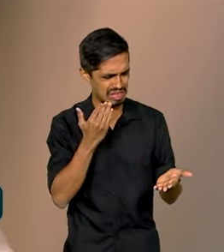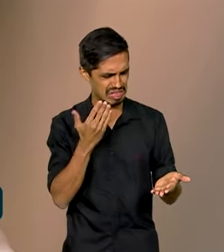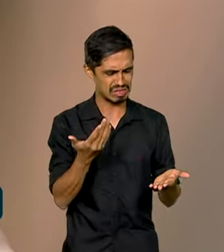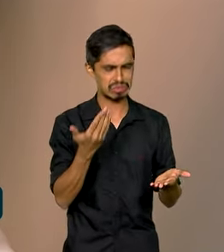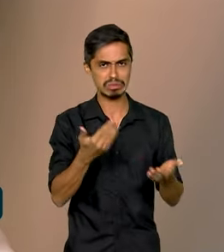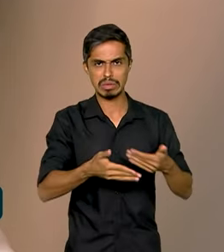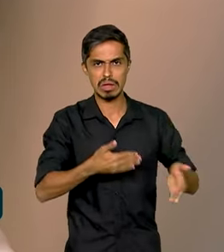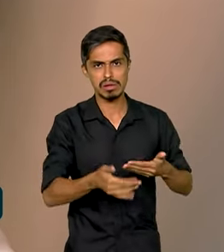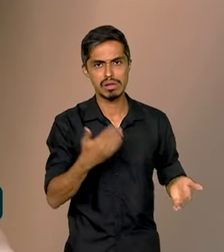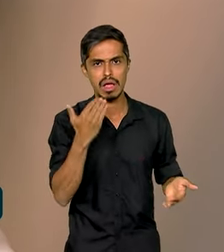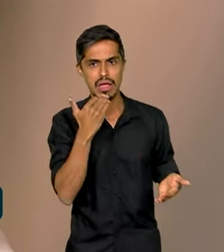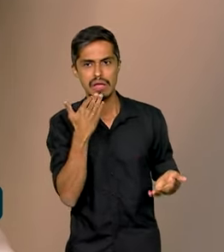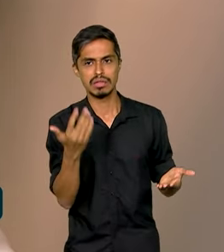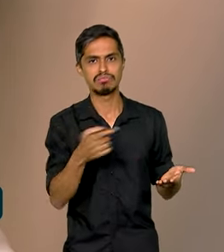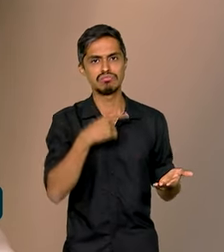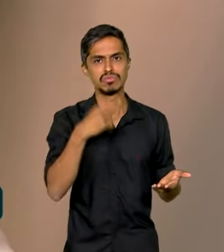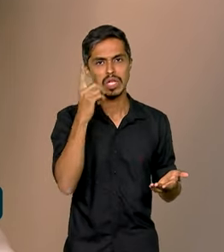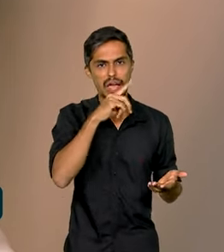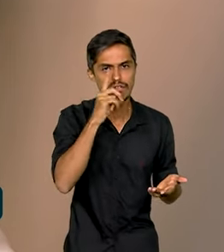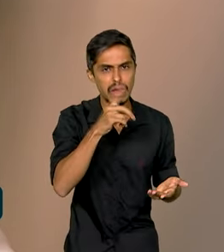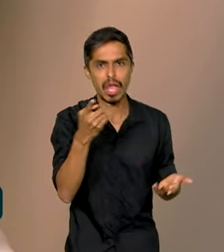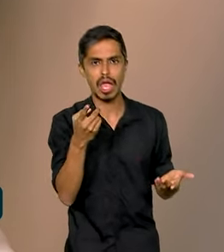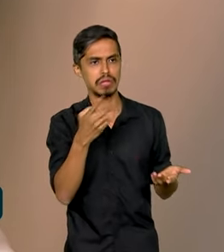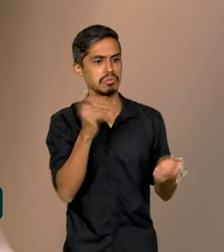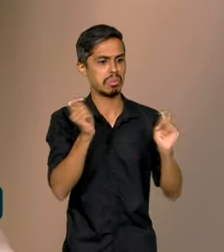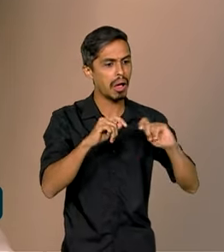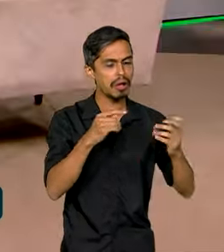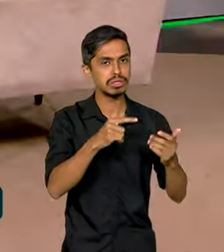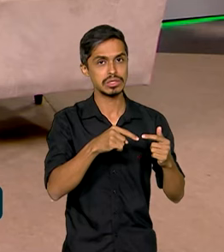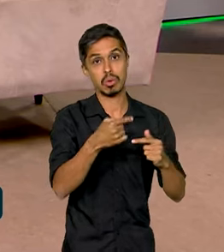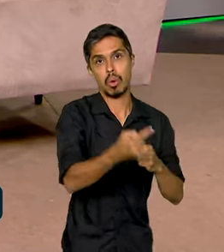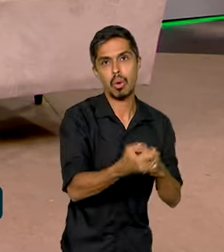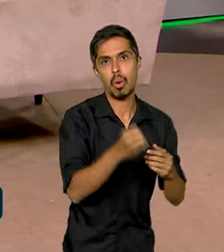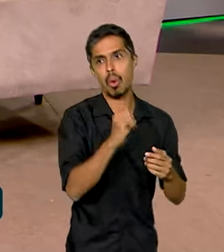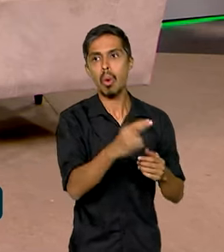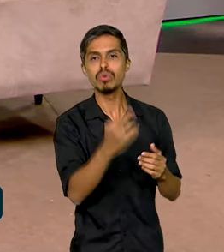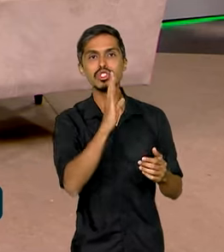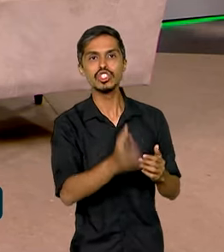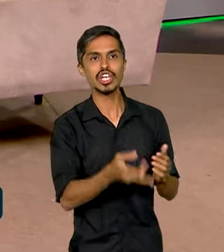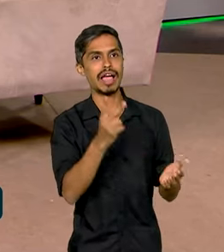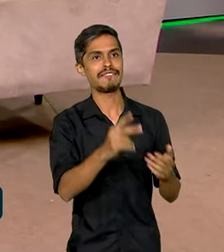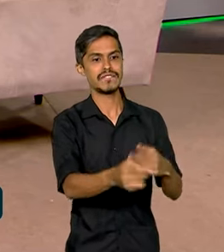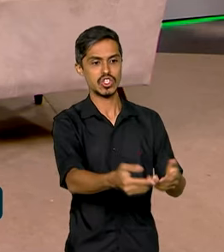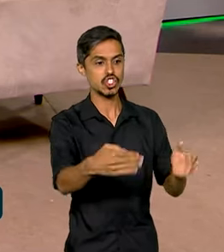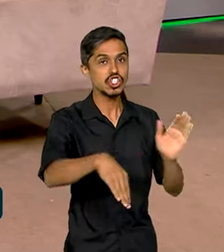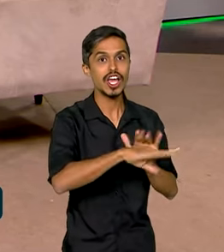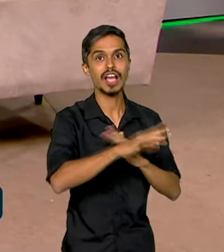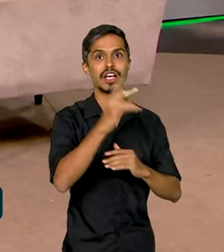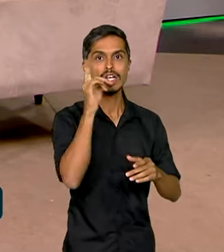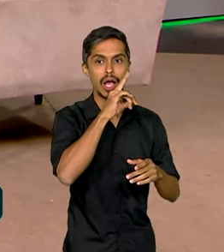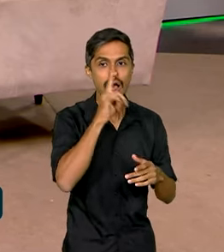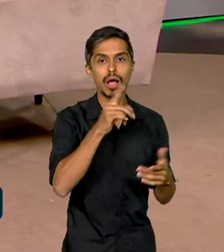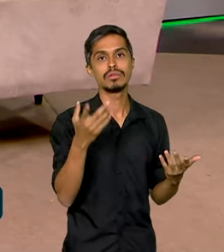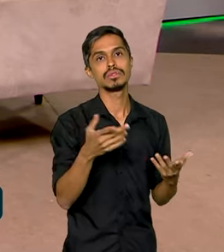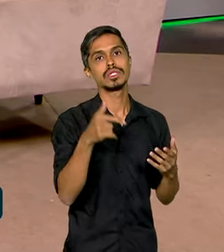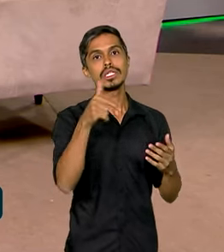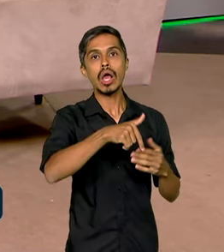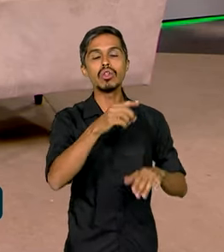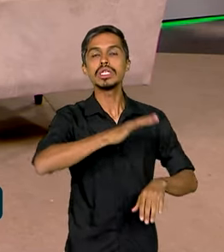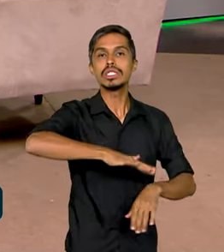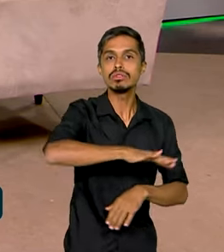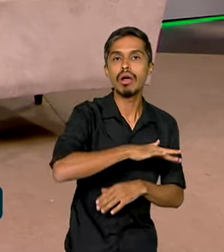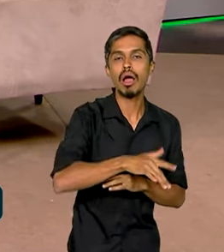né o produto pode apresentar um defeito posterior ou mesmo já vir com vício nessa situação o consumidor